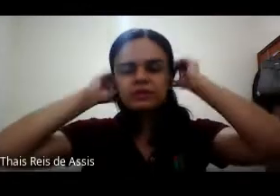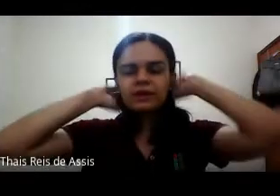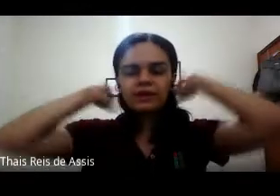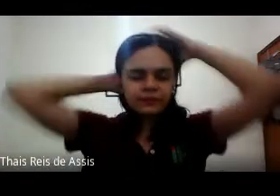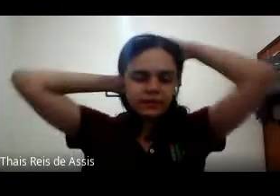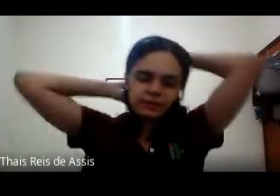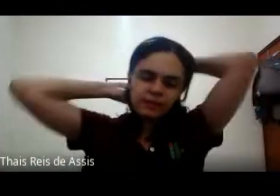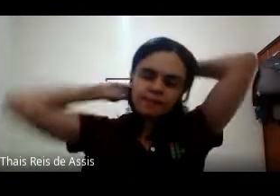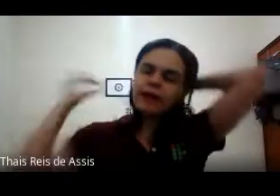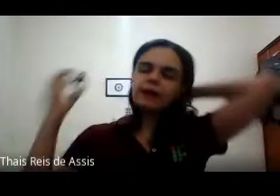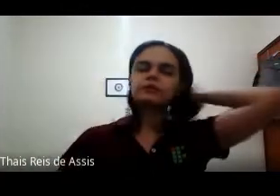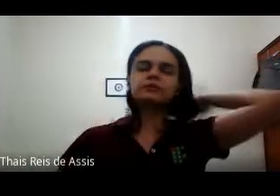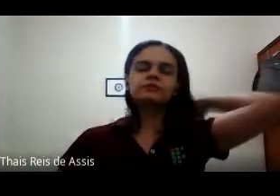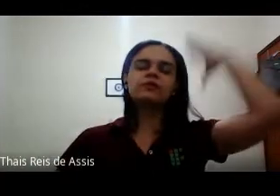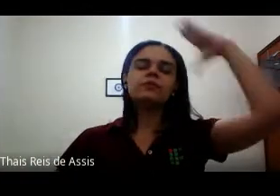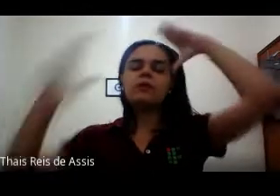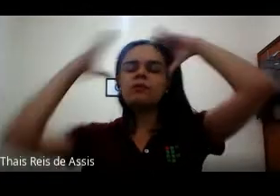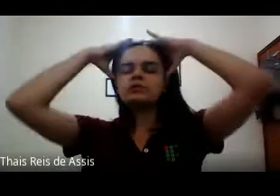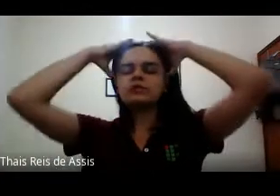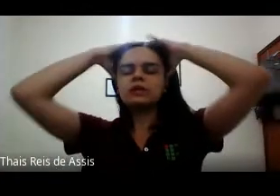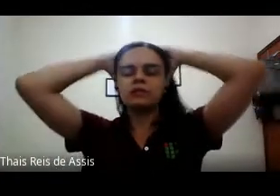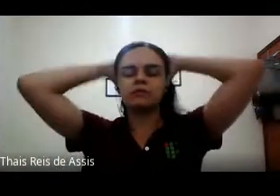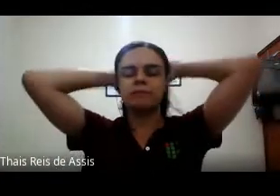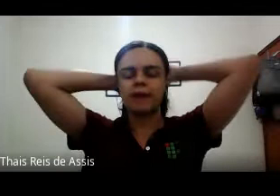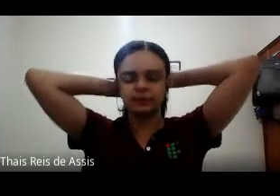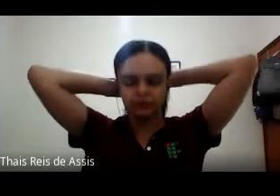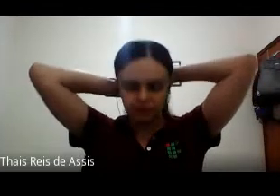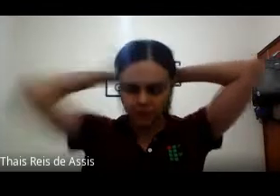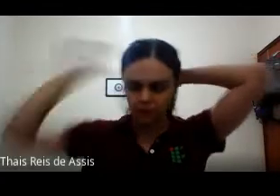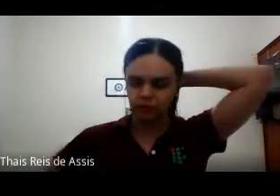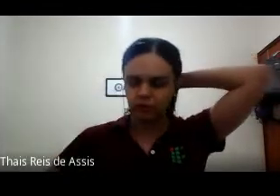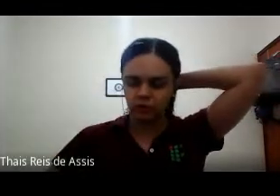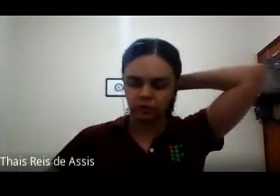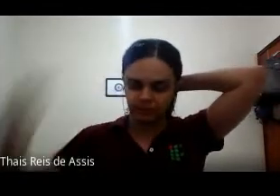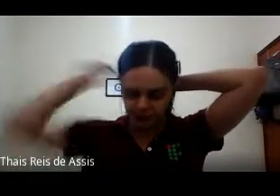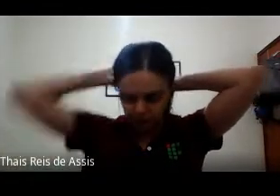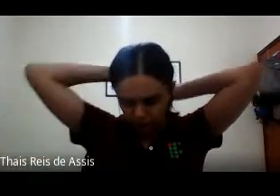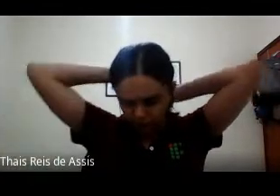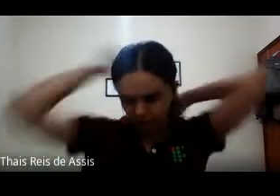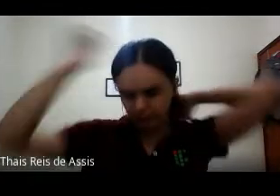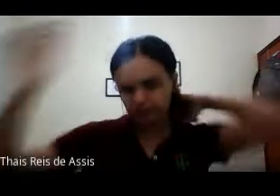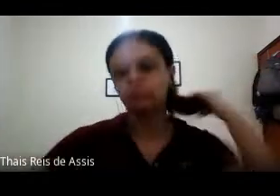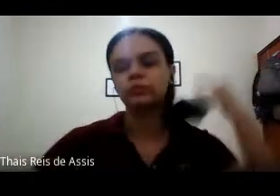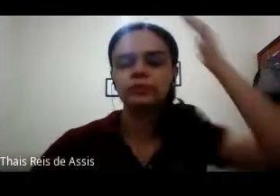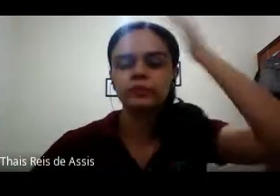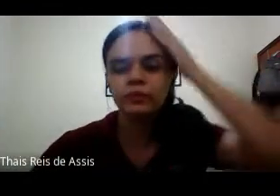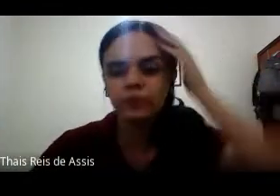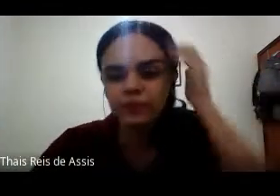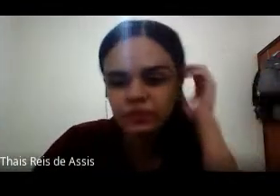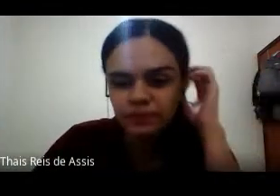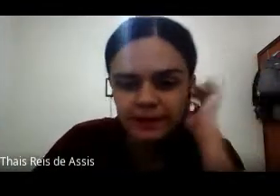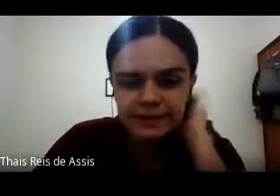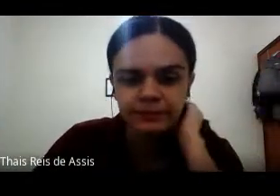Bom dia, Valéria. Eles não impactam de forma homogênea, não impacta igual. O impacto não é igual para todo mundo.